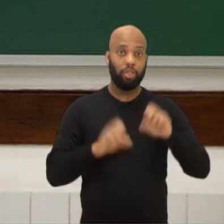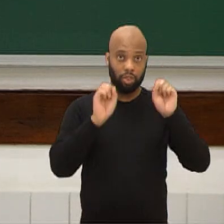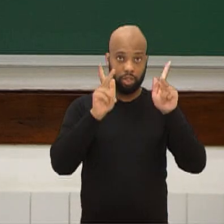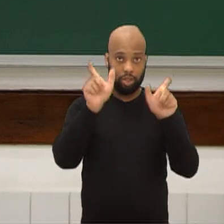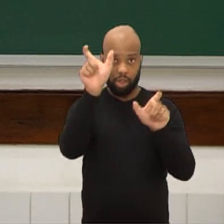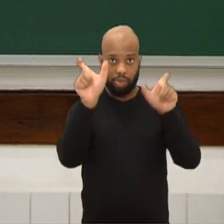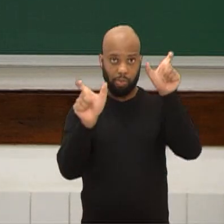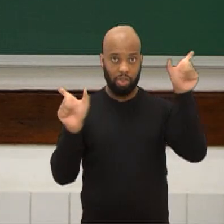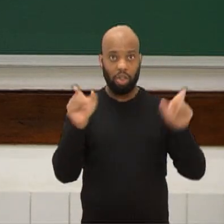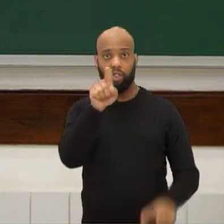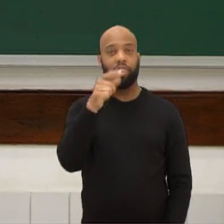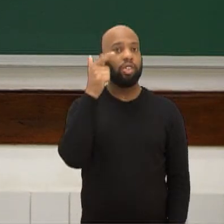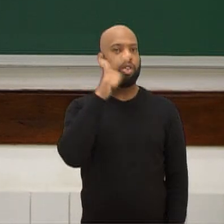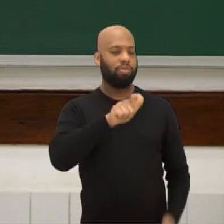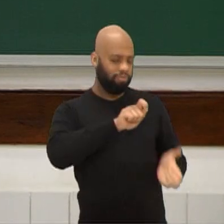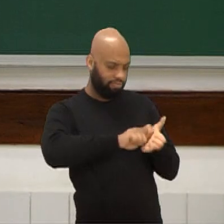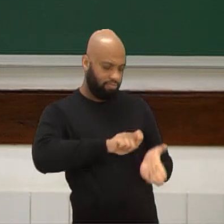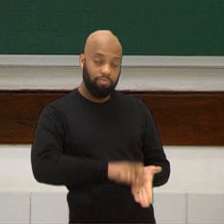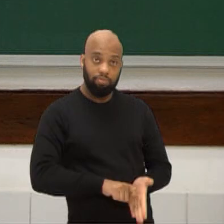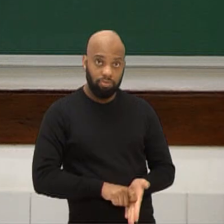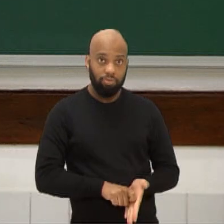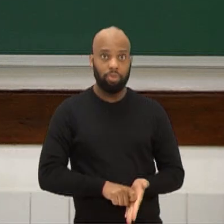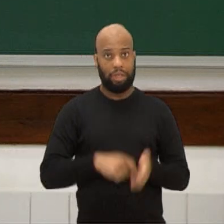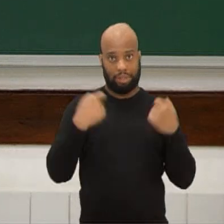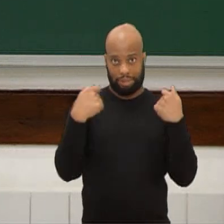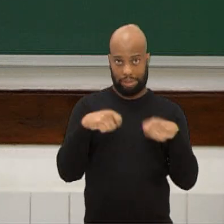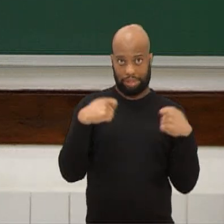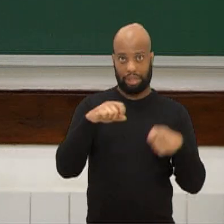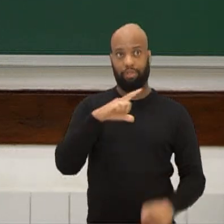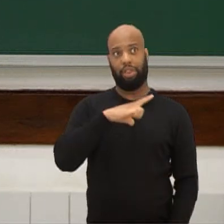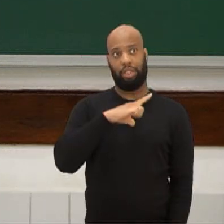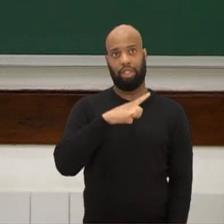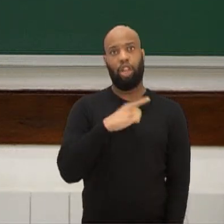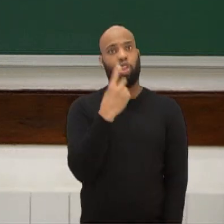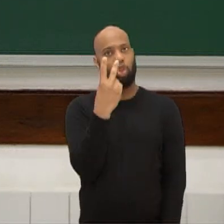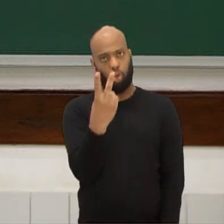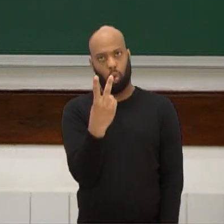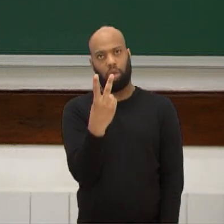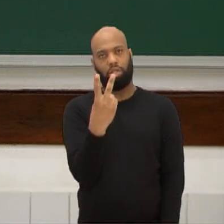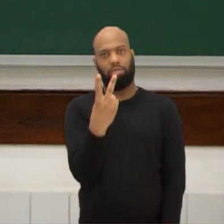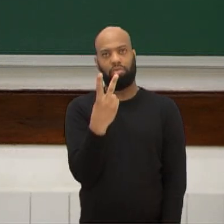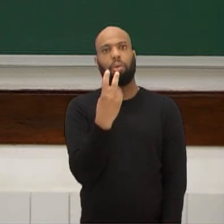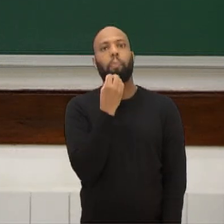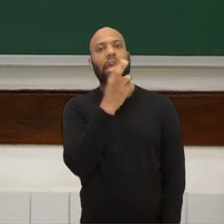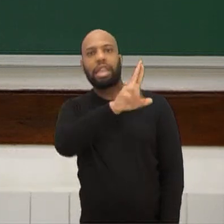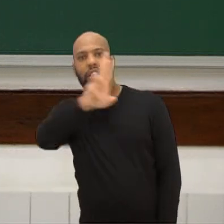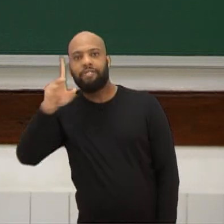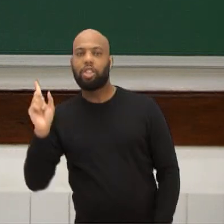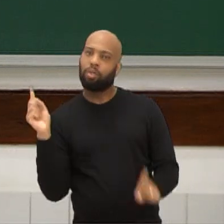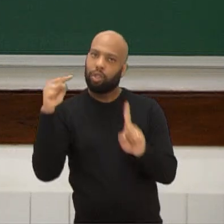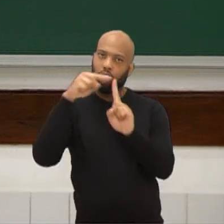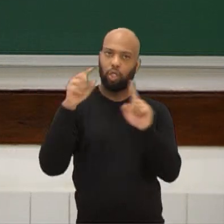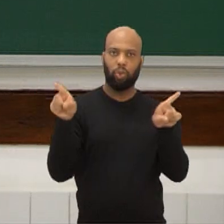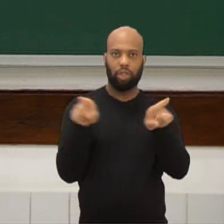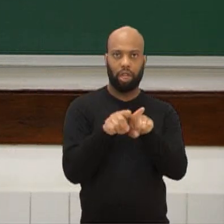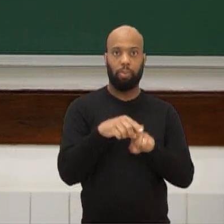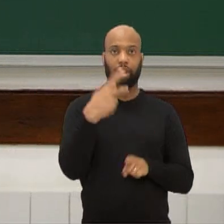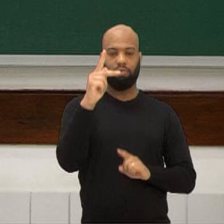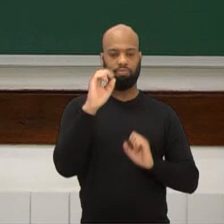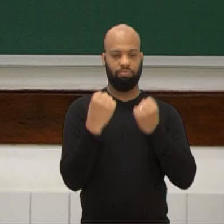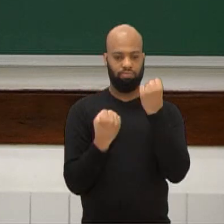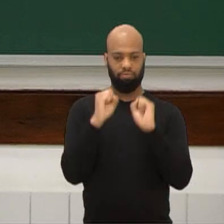Ok, pessoal? Conseguiram relatar pelo menos duas atividades e os benefícios no seu caderno? Né?